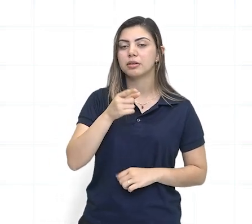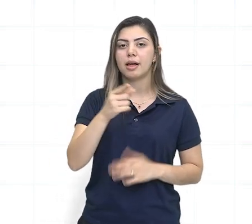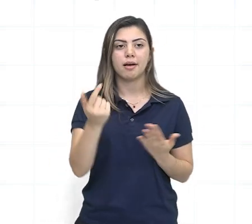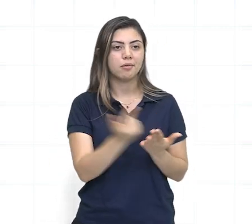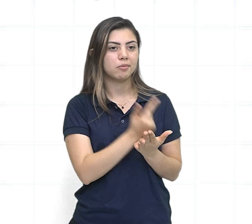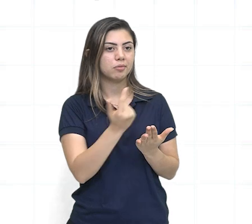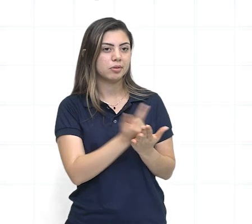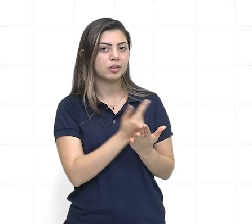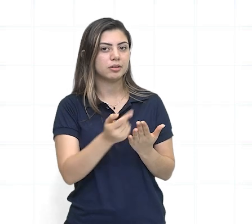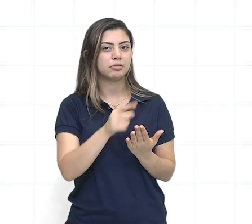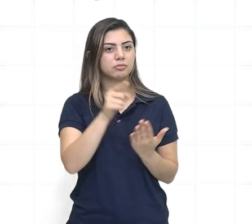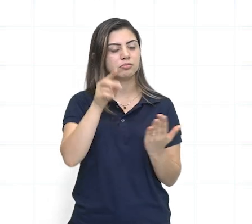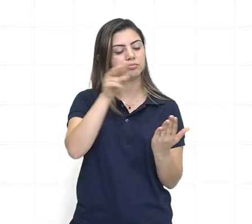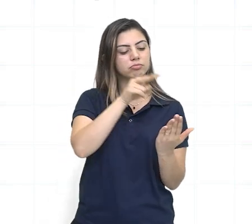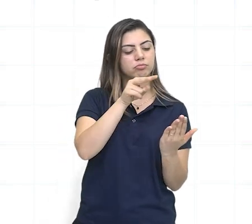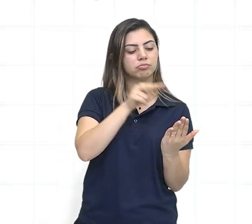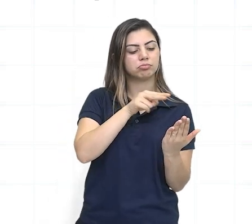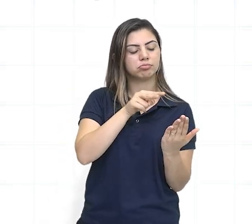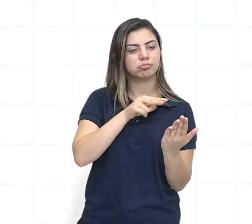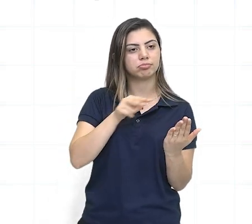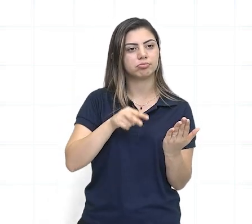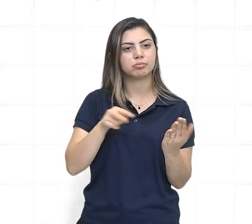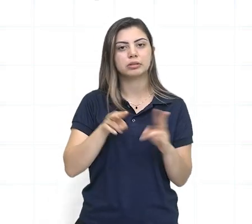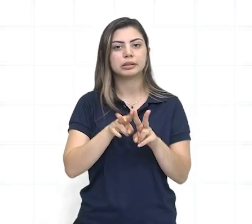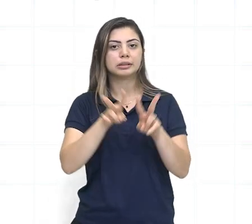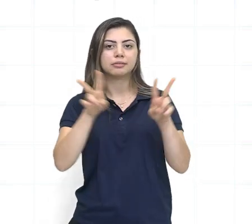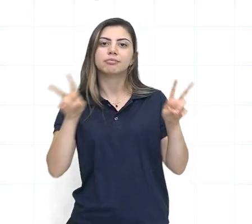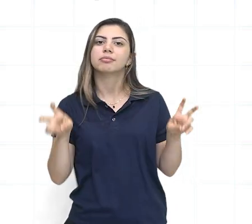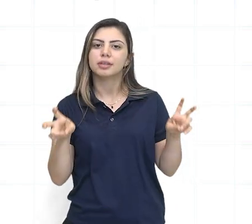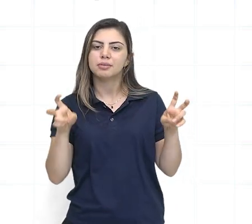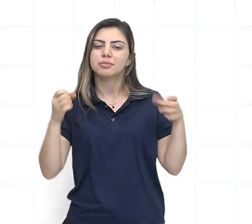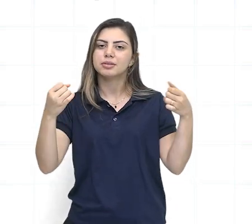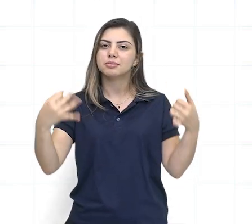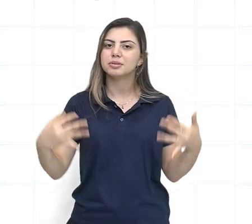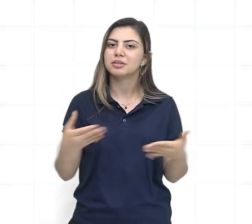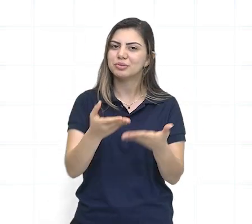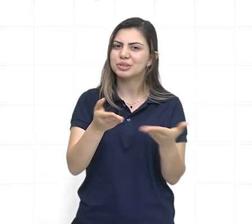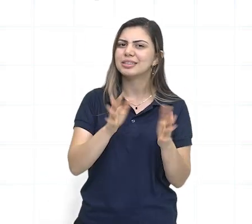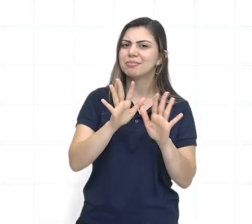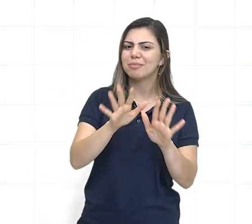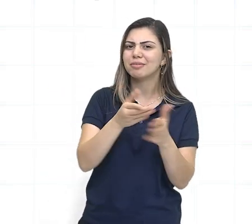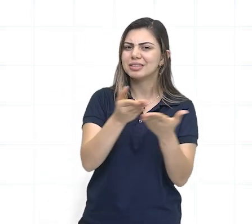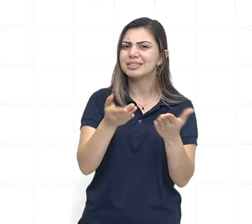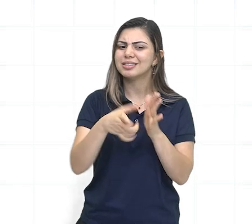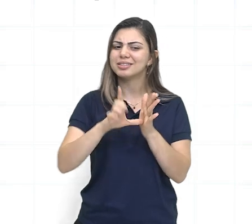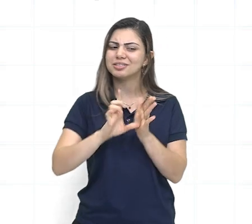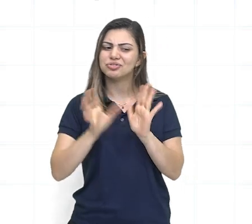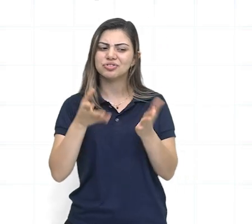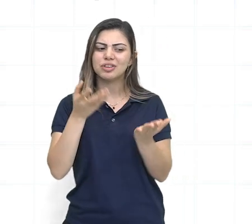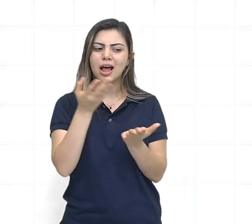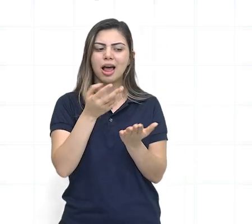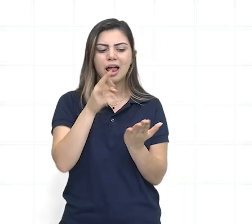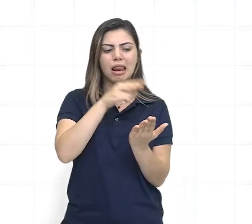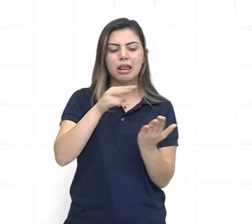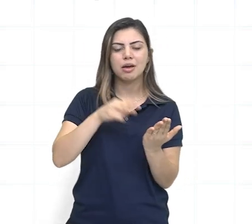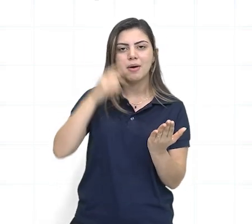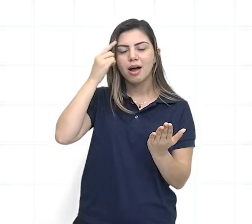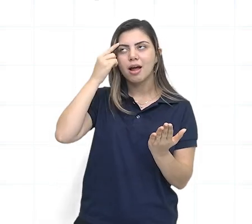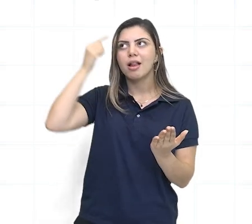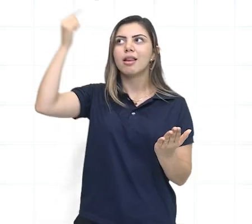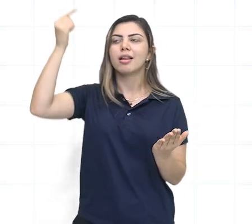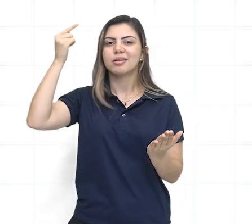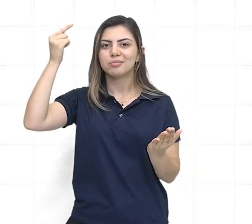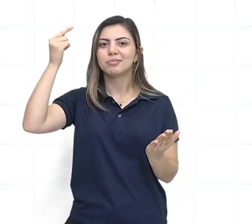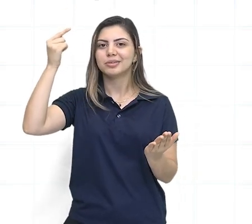livro lá que fala, né, sobre essa temática, você já tinha lido, né, aí você lembrou, aí vai